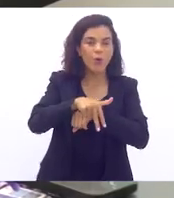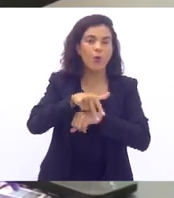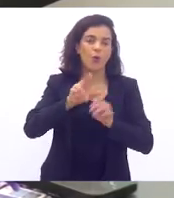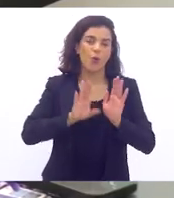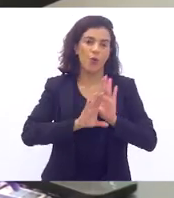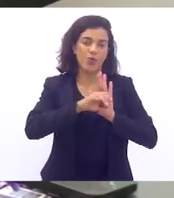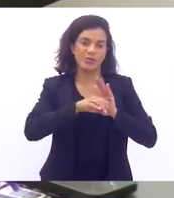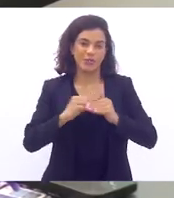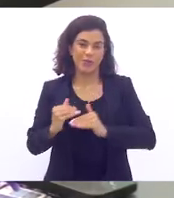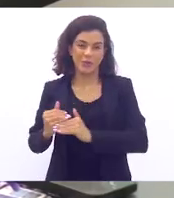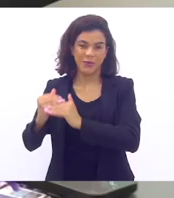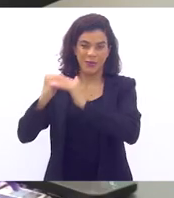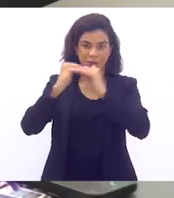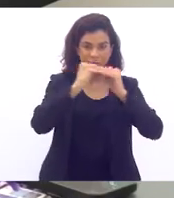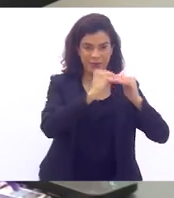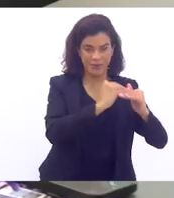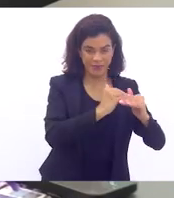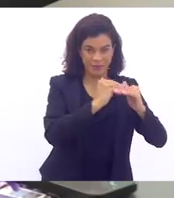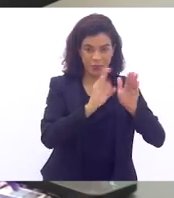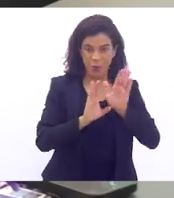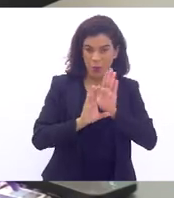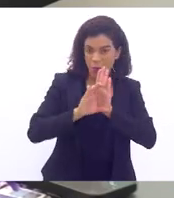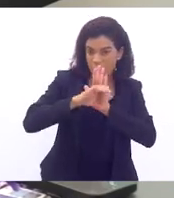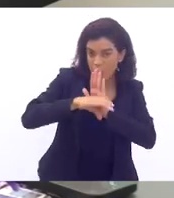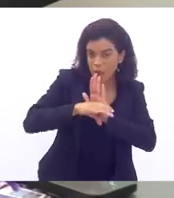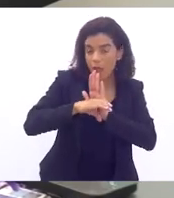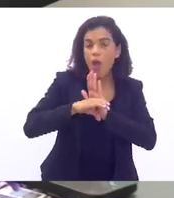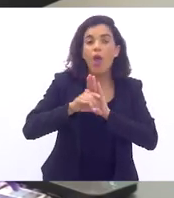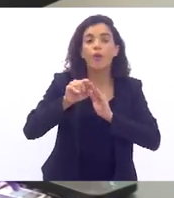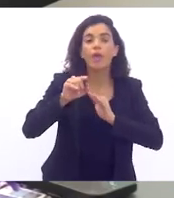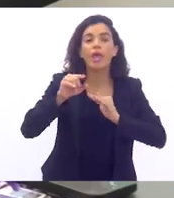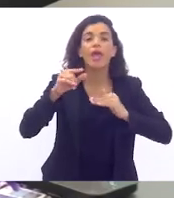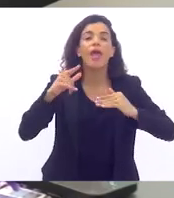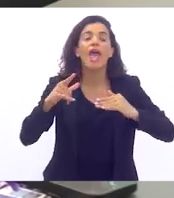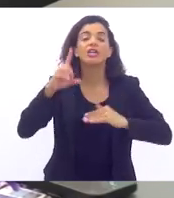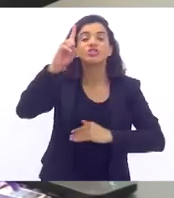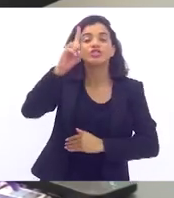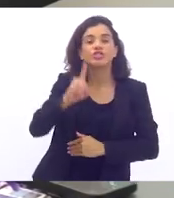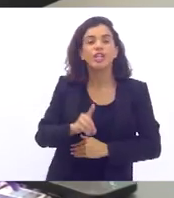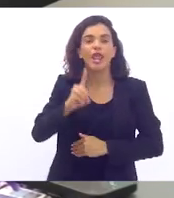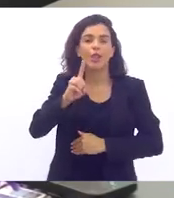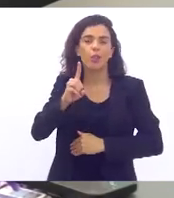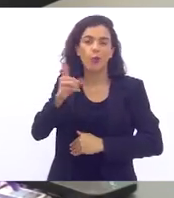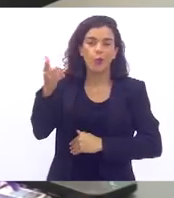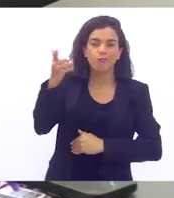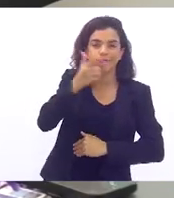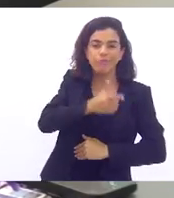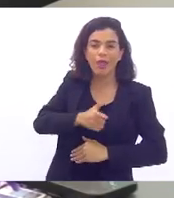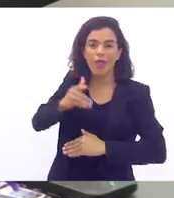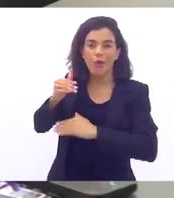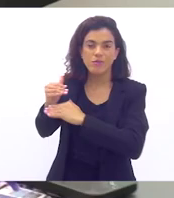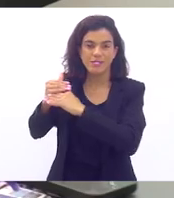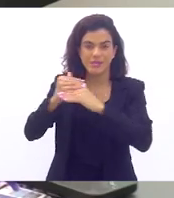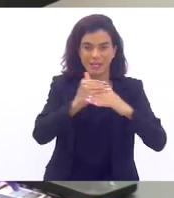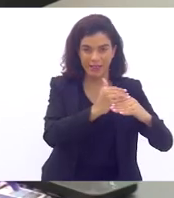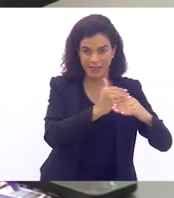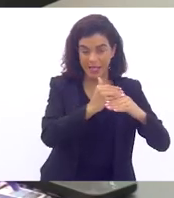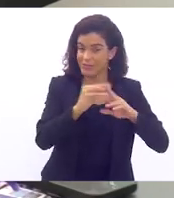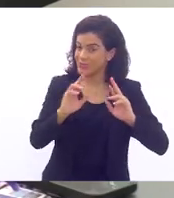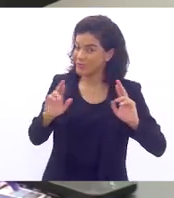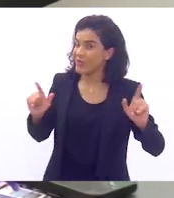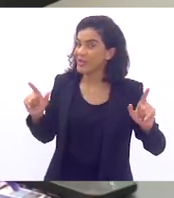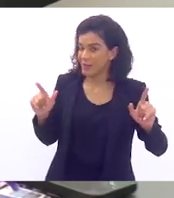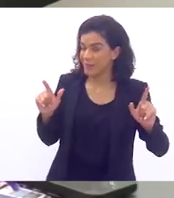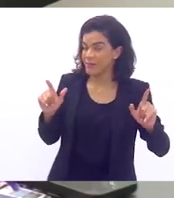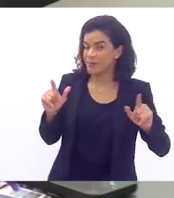o conceito de igualdade o conceito é de Equidade isso é completamente distinto de igualdade